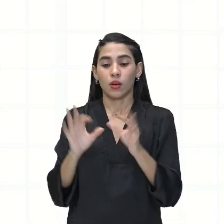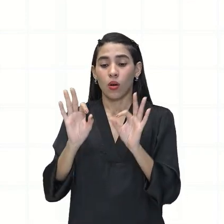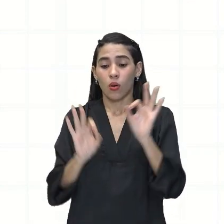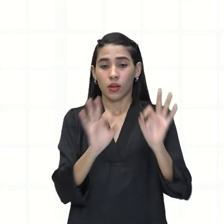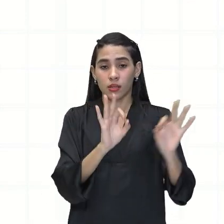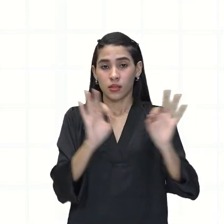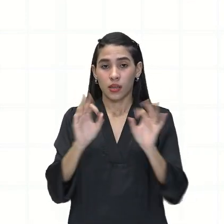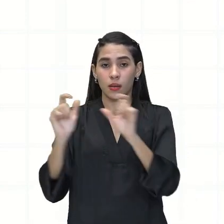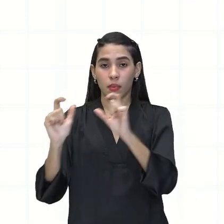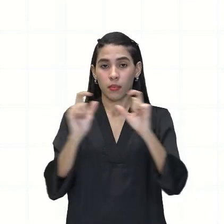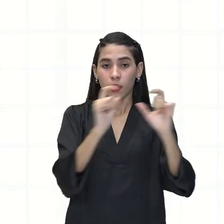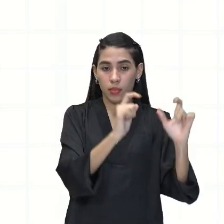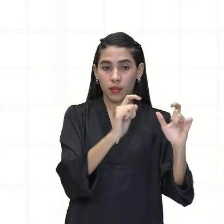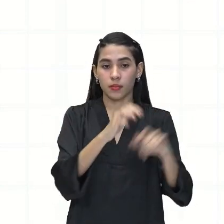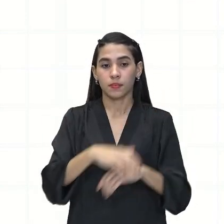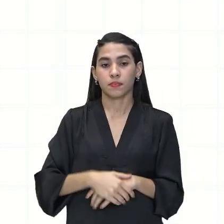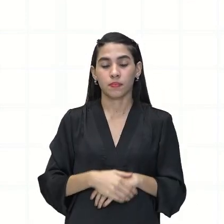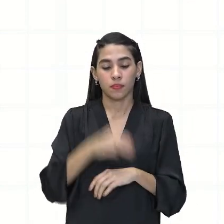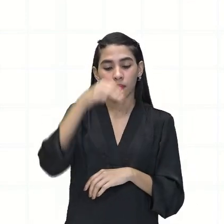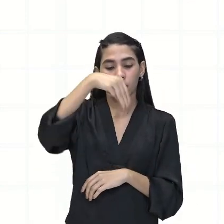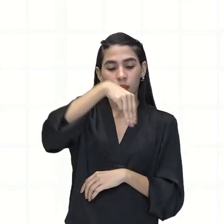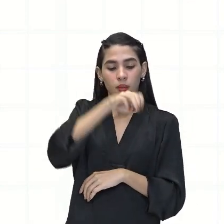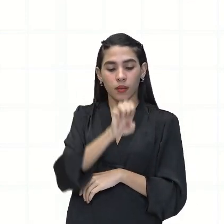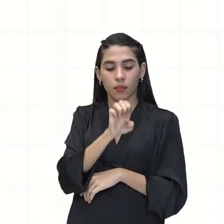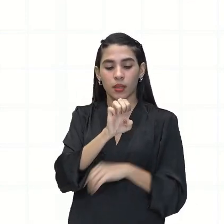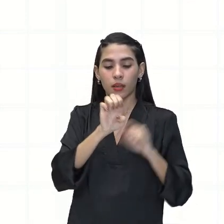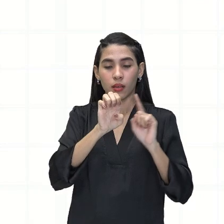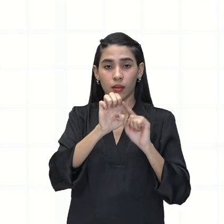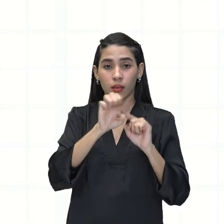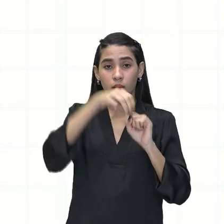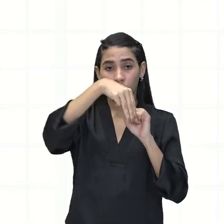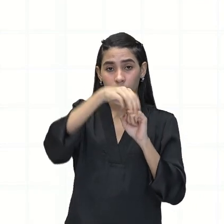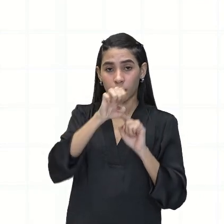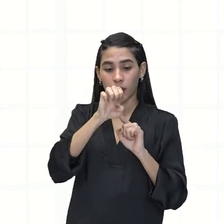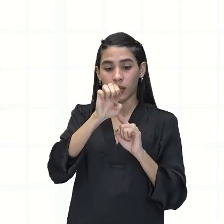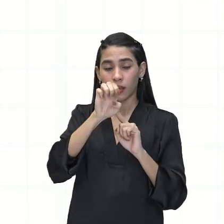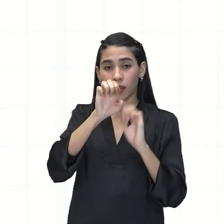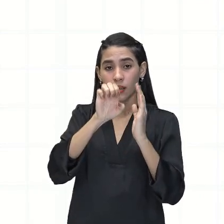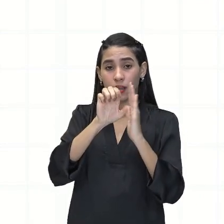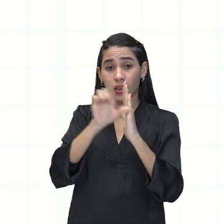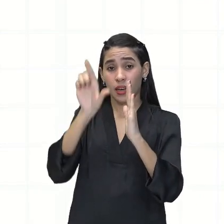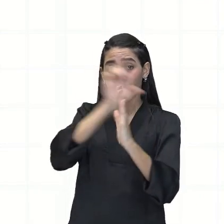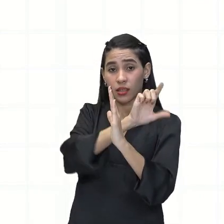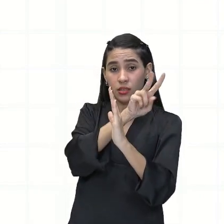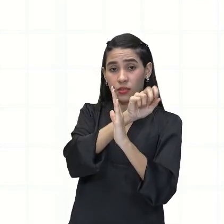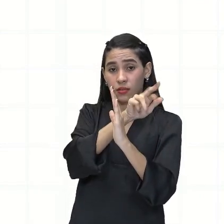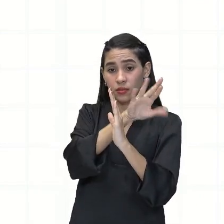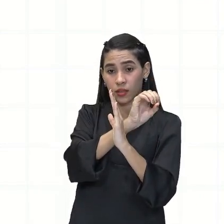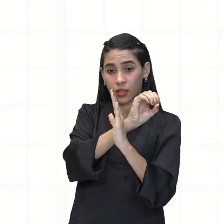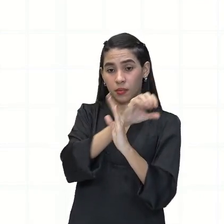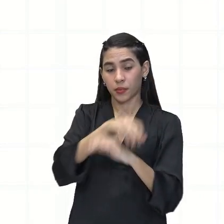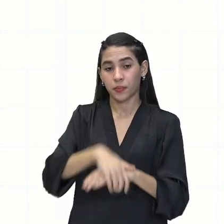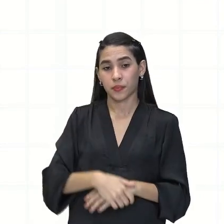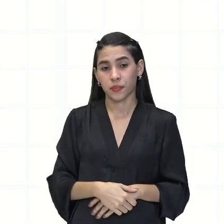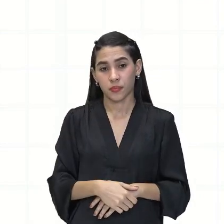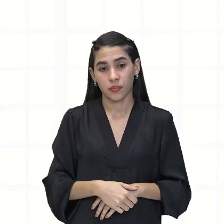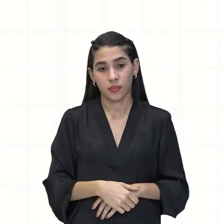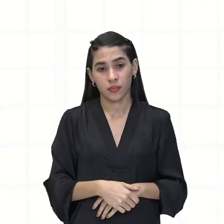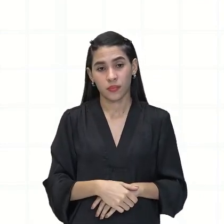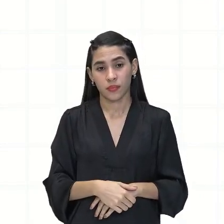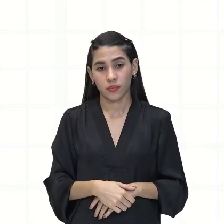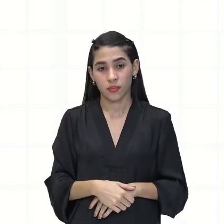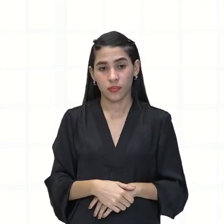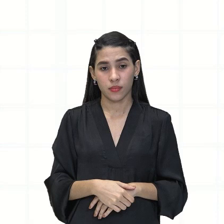me está antes do verbo. Ó, pode ver que ele vem primeiro, né, do que o verbo. Então, aqui